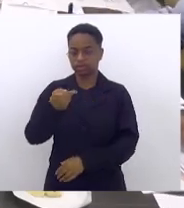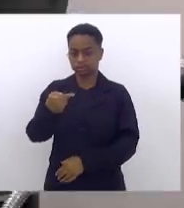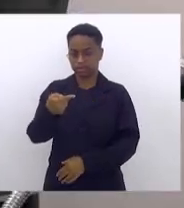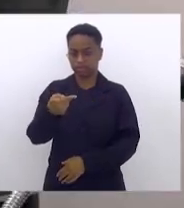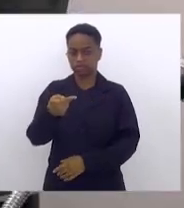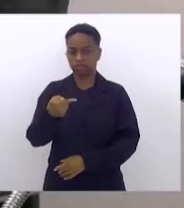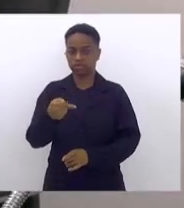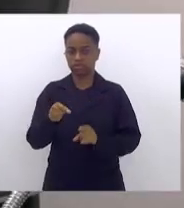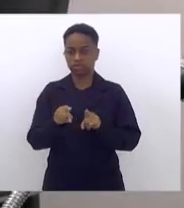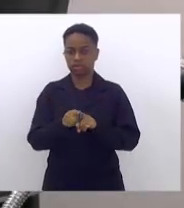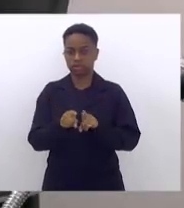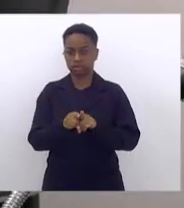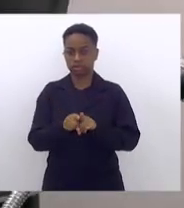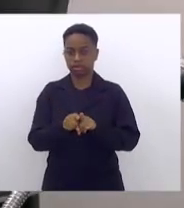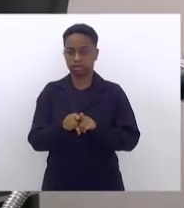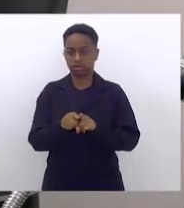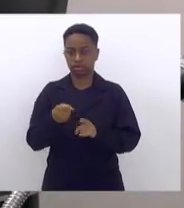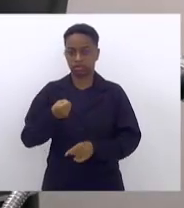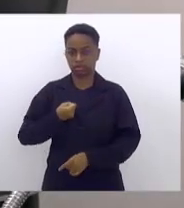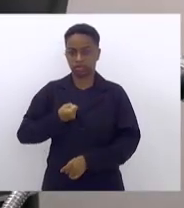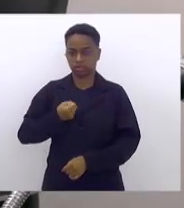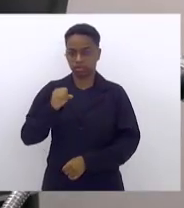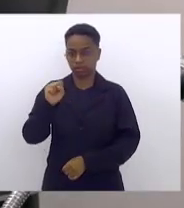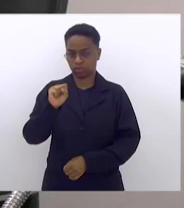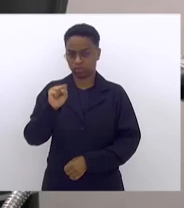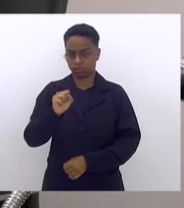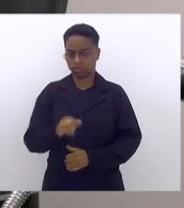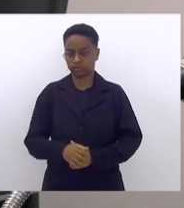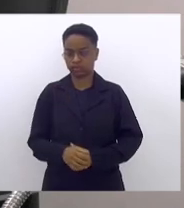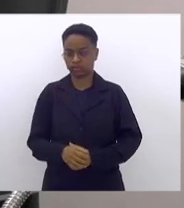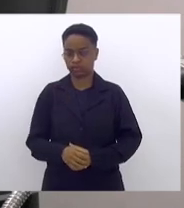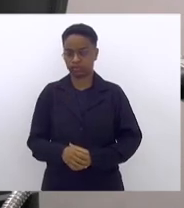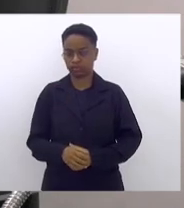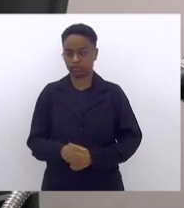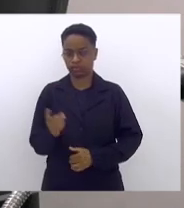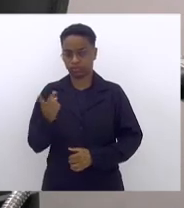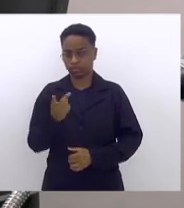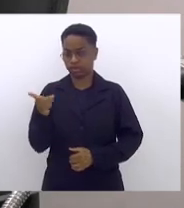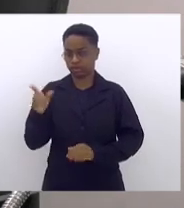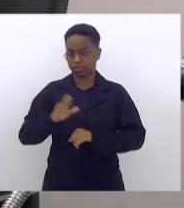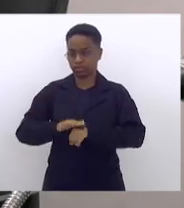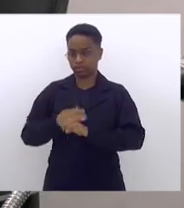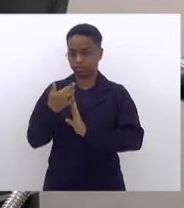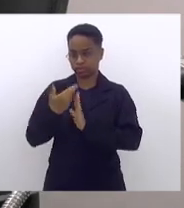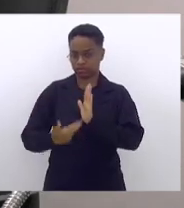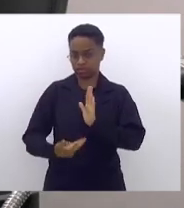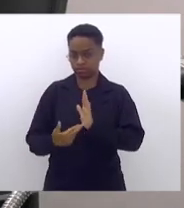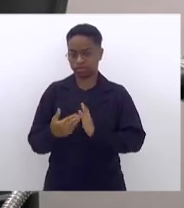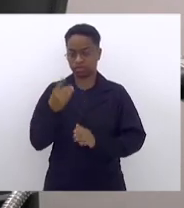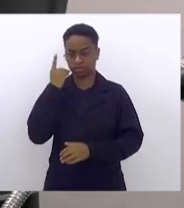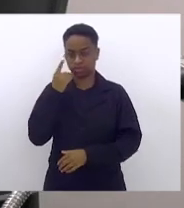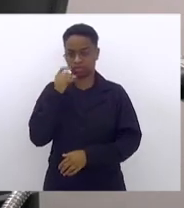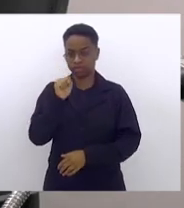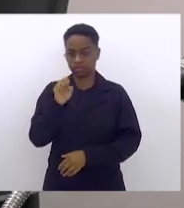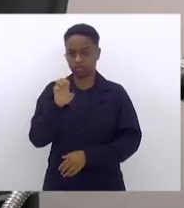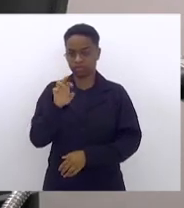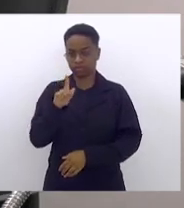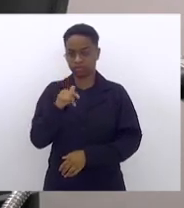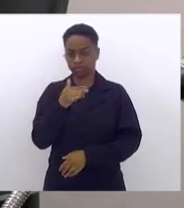e o projeto número 8, que são projetos de relatoria do deputado doutor